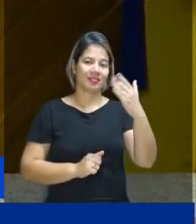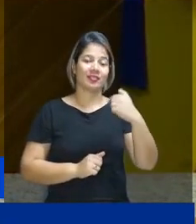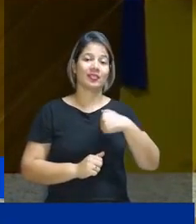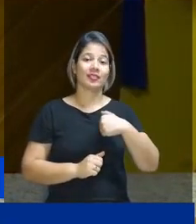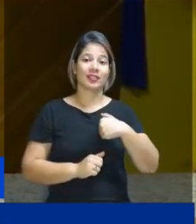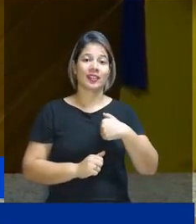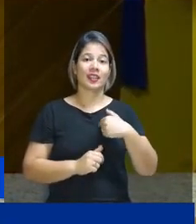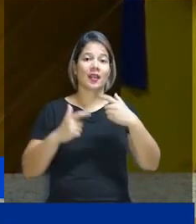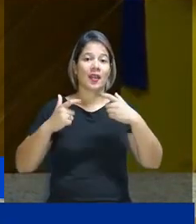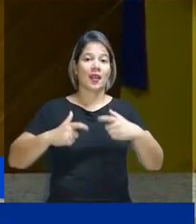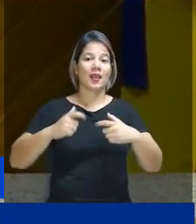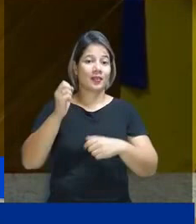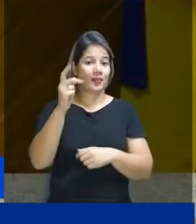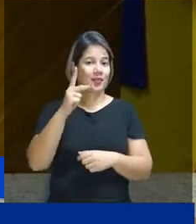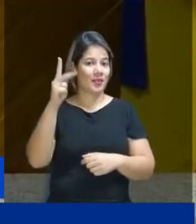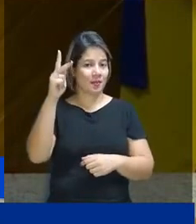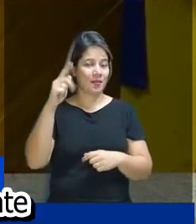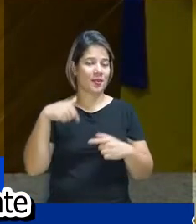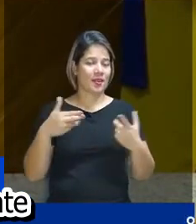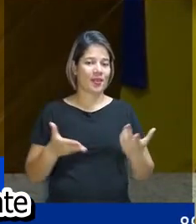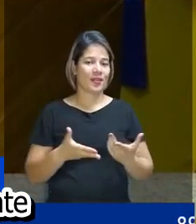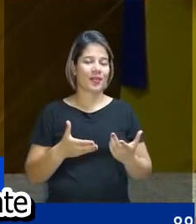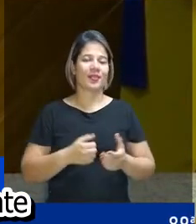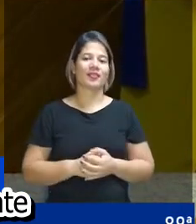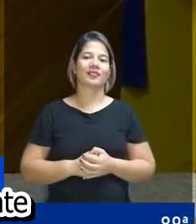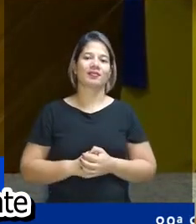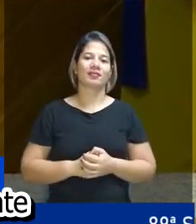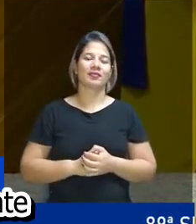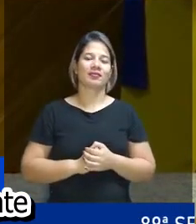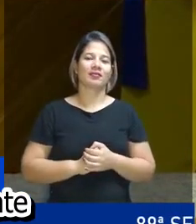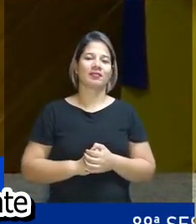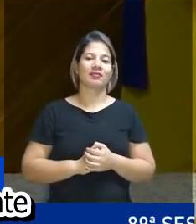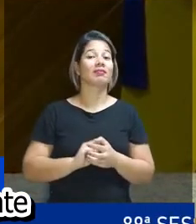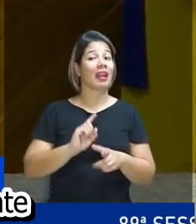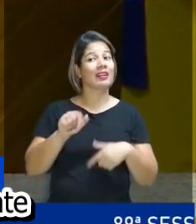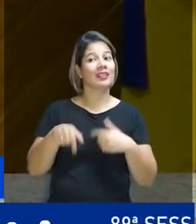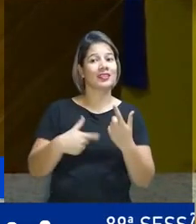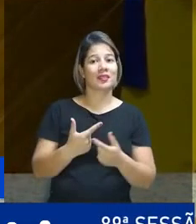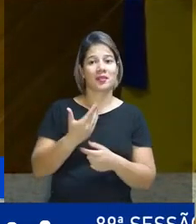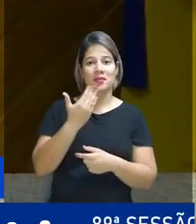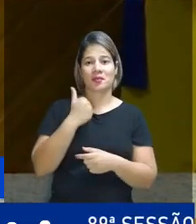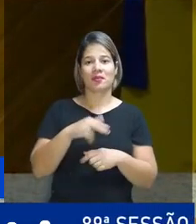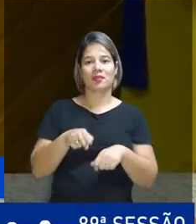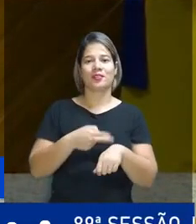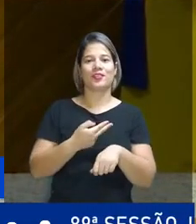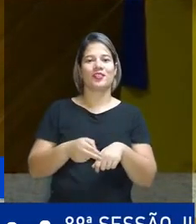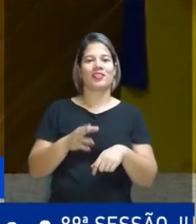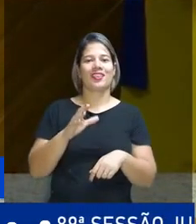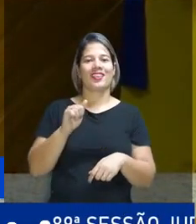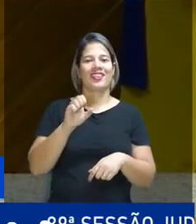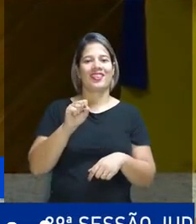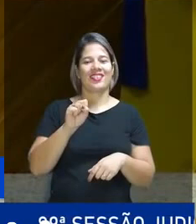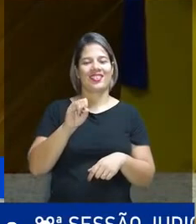fronteira do Amapá, no Oiapoque. Opa, então depois vamos comer aquele chocolate caciporé